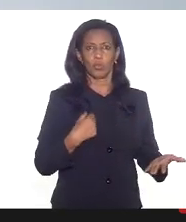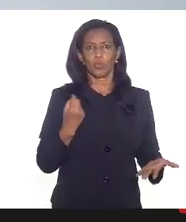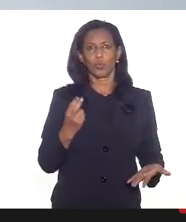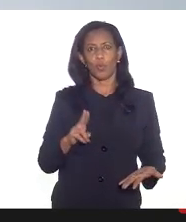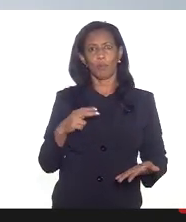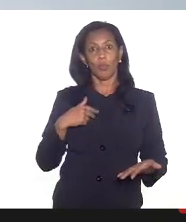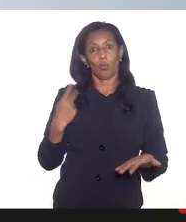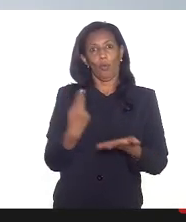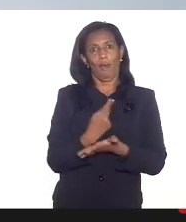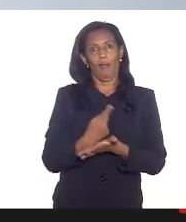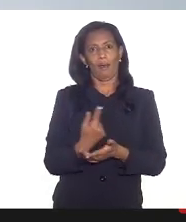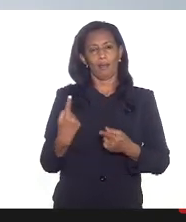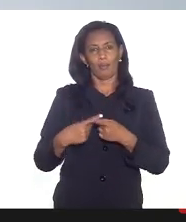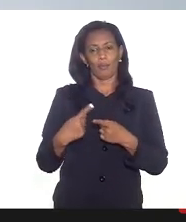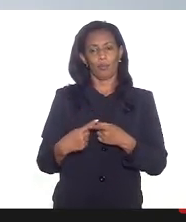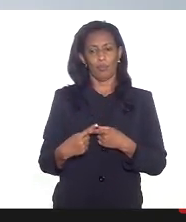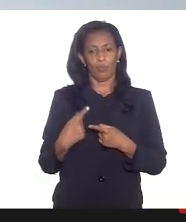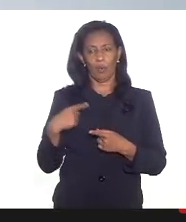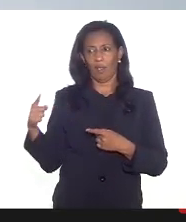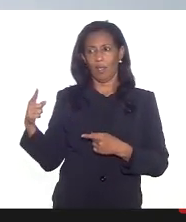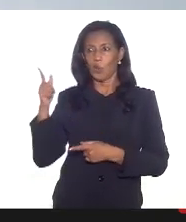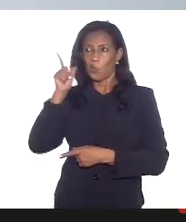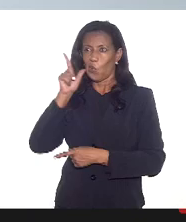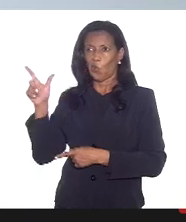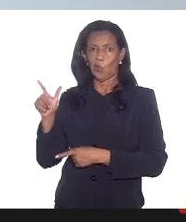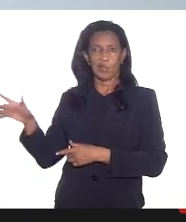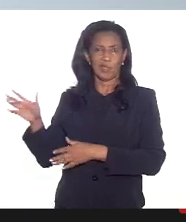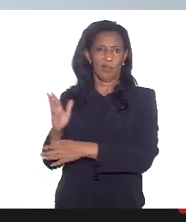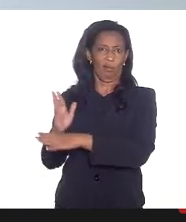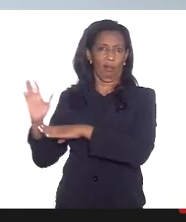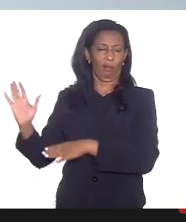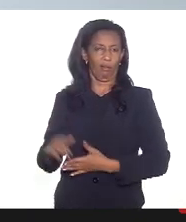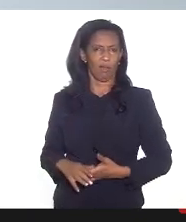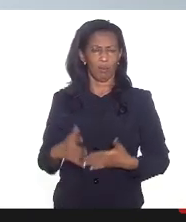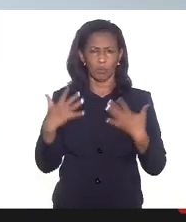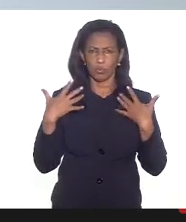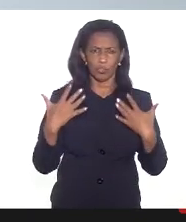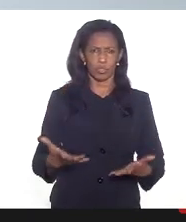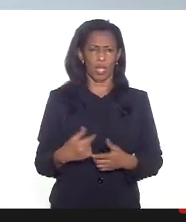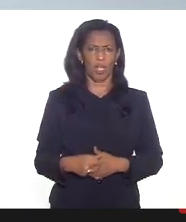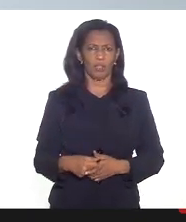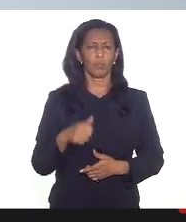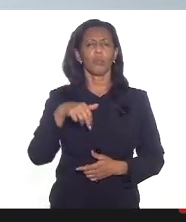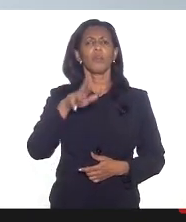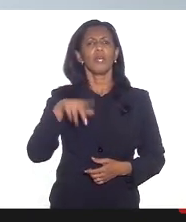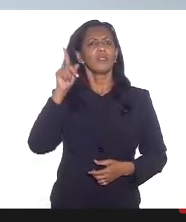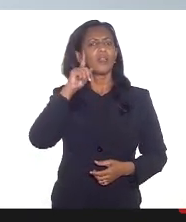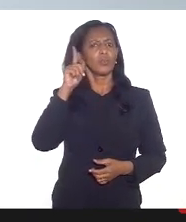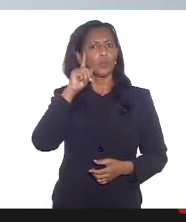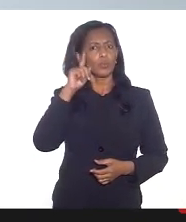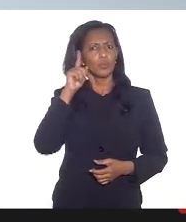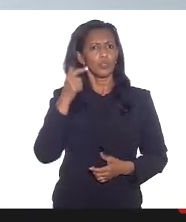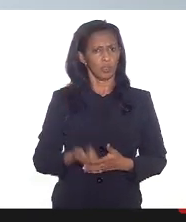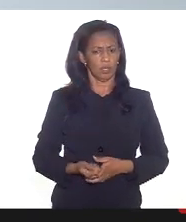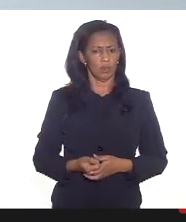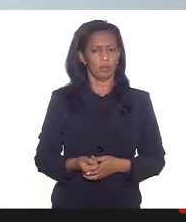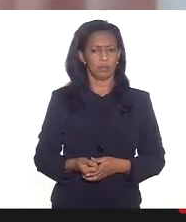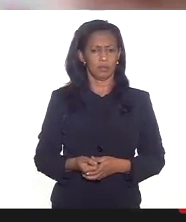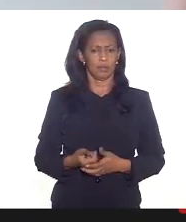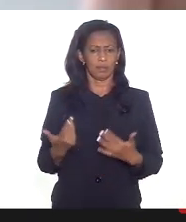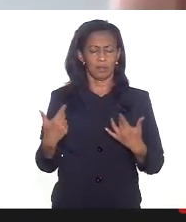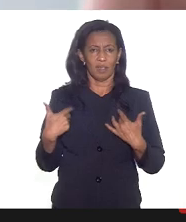sou a pessoa que tô errada porque Fulano conseguiu no vizinho isso é muito chato porque quem é que tá todo dia lá sou eu Oi